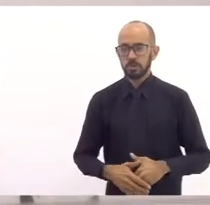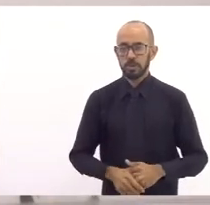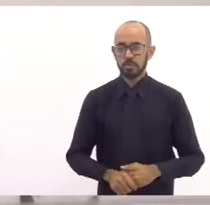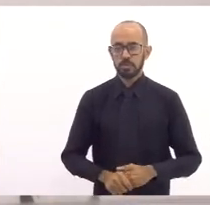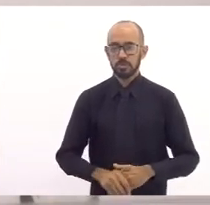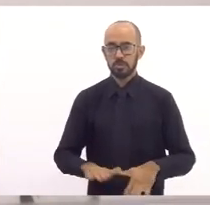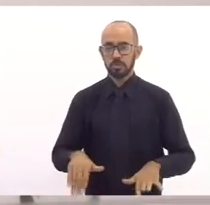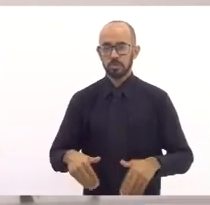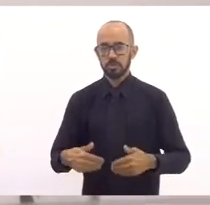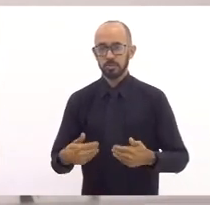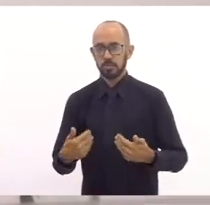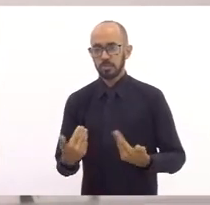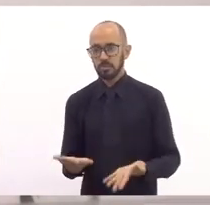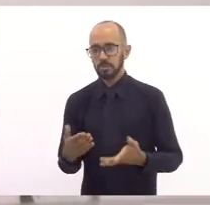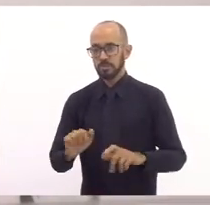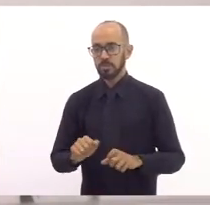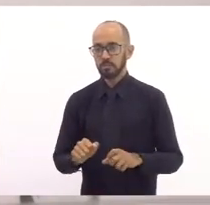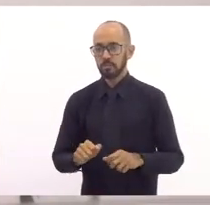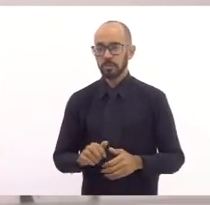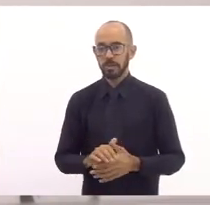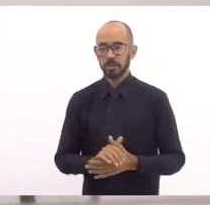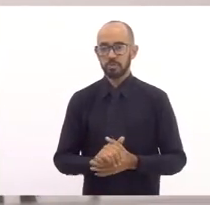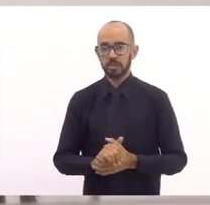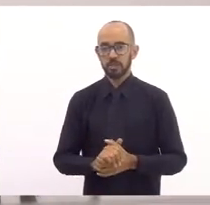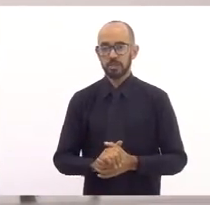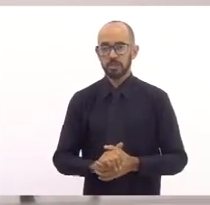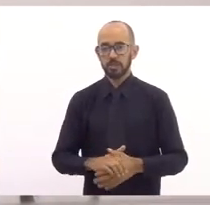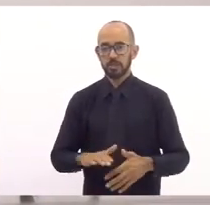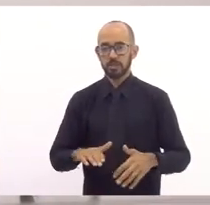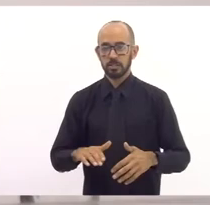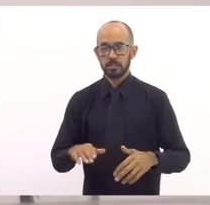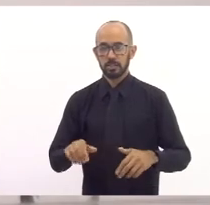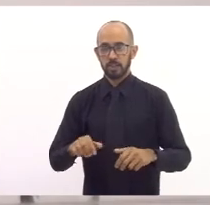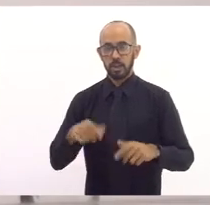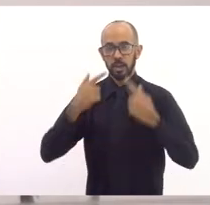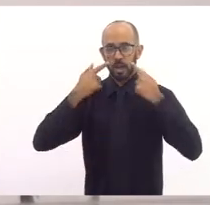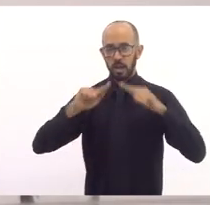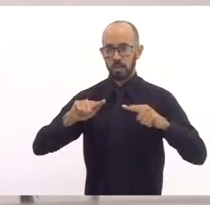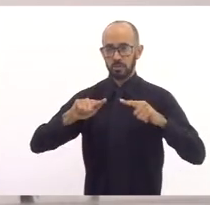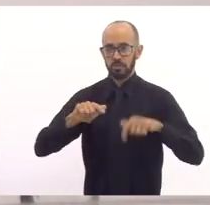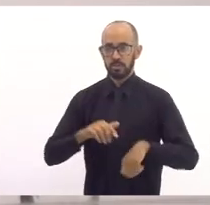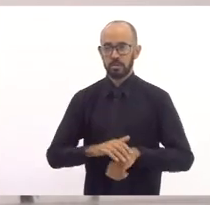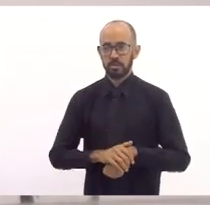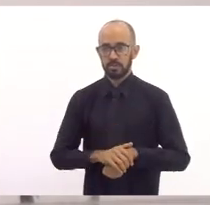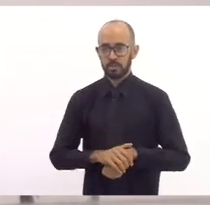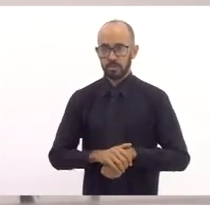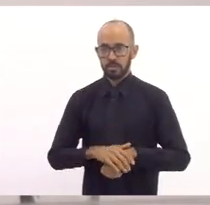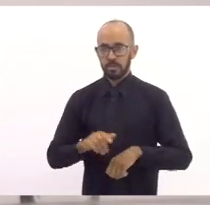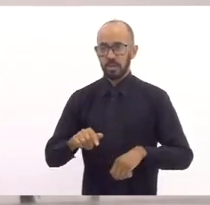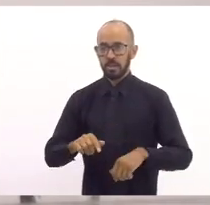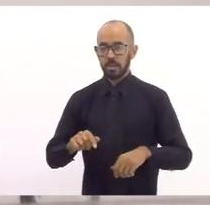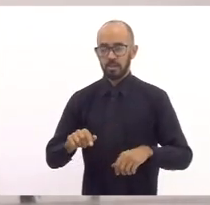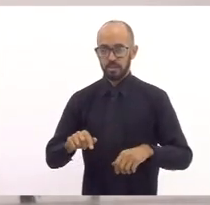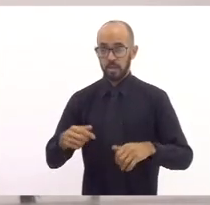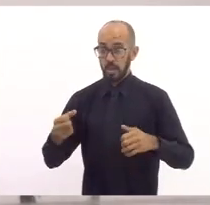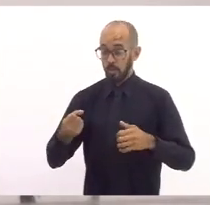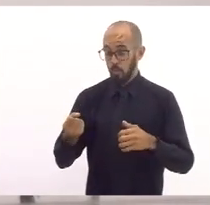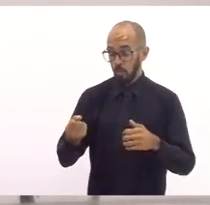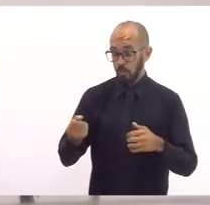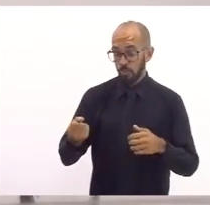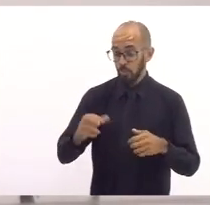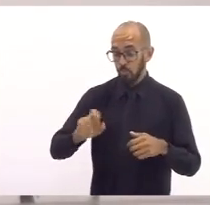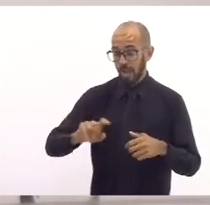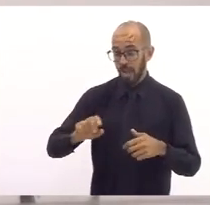A afirmação é mais grave, porque não é mera afirmação métrica. Quer